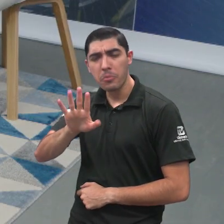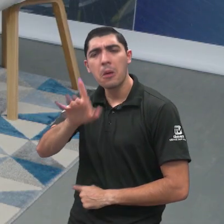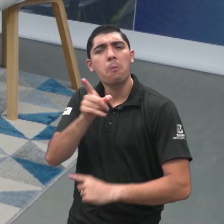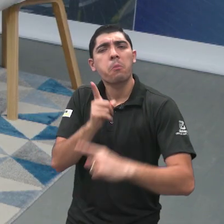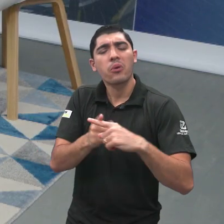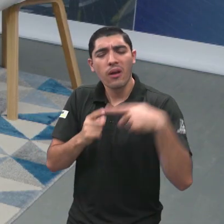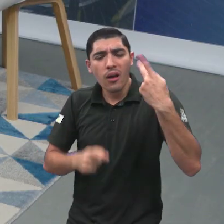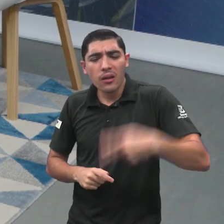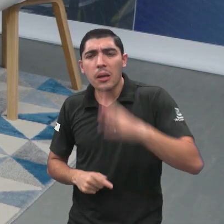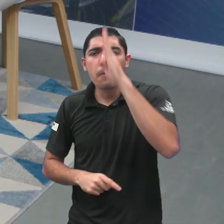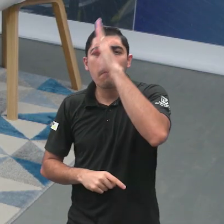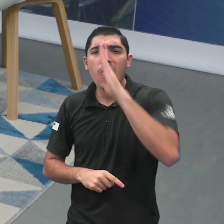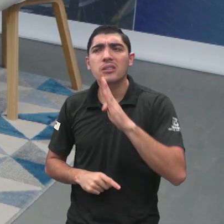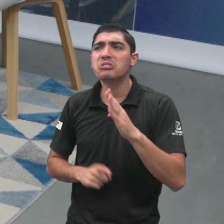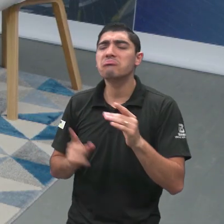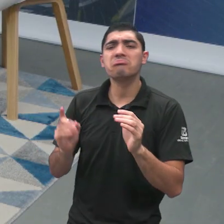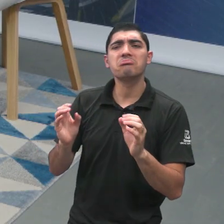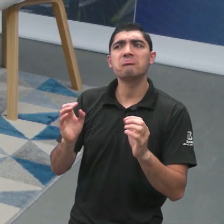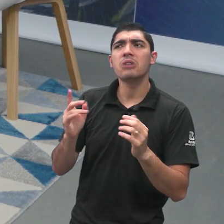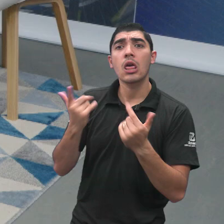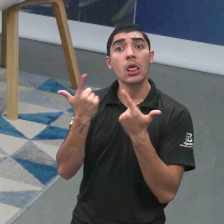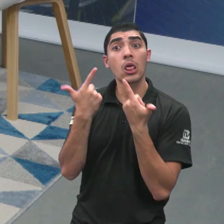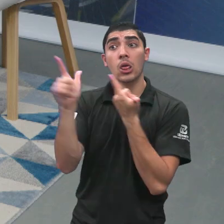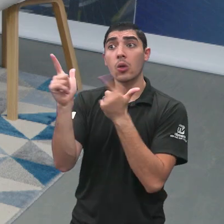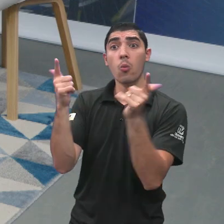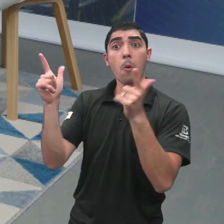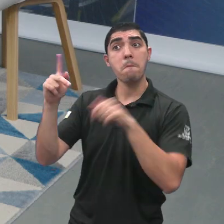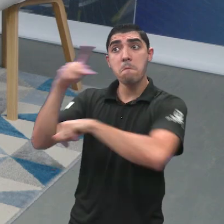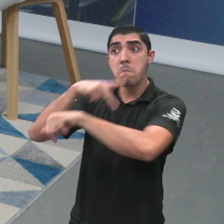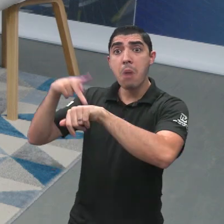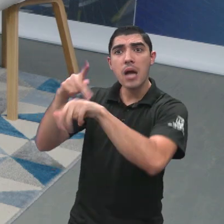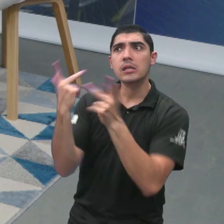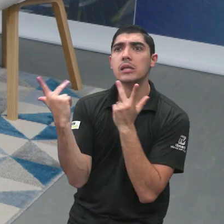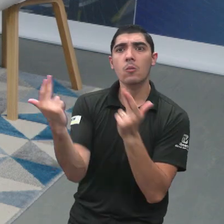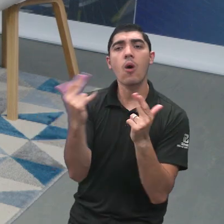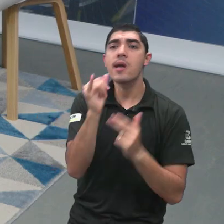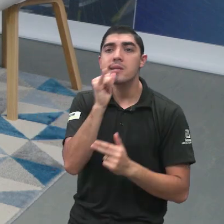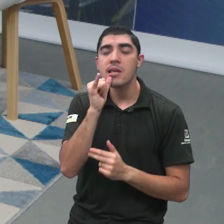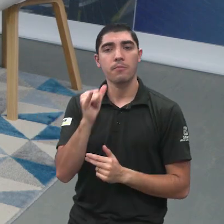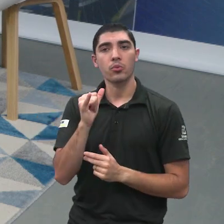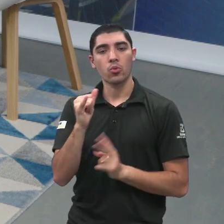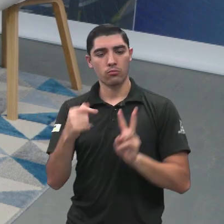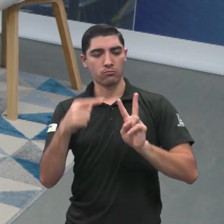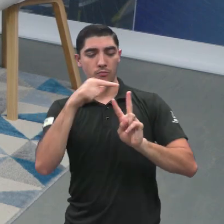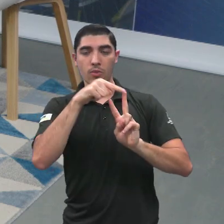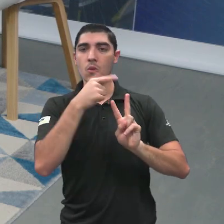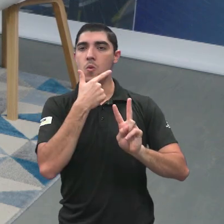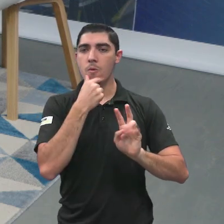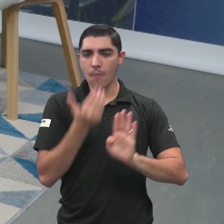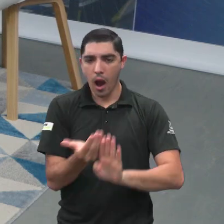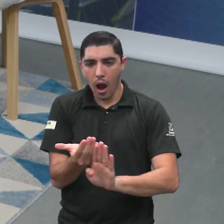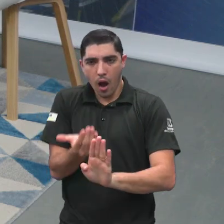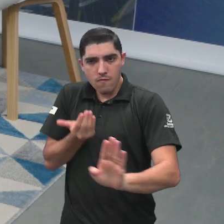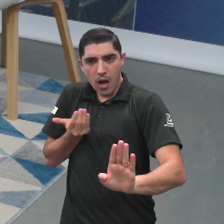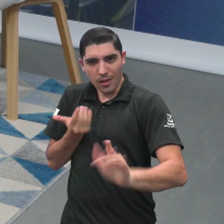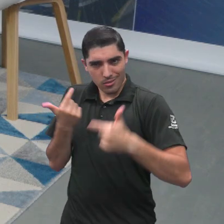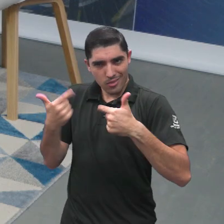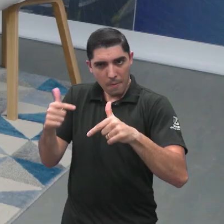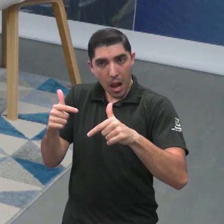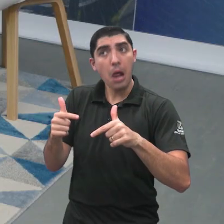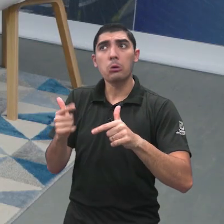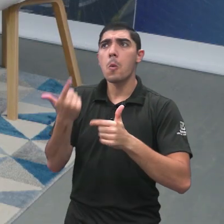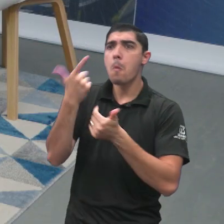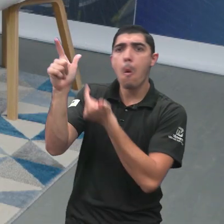né, como a licença paternal compartilhada, né, parental, melhor dizendo, compartilhada, que já funciona em